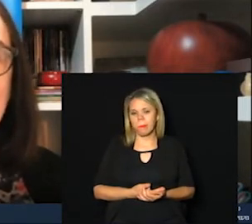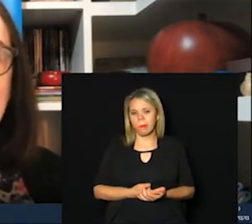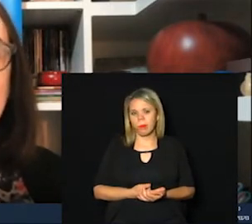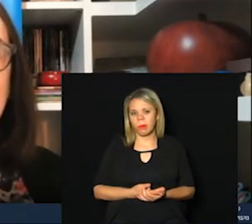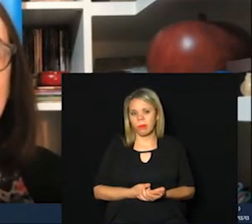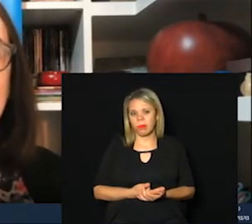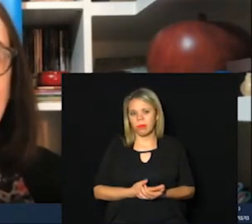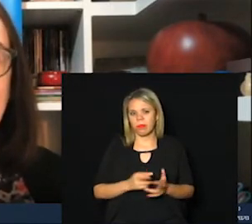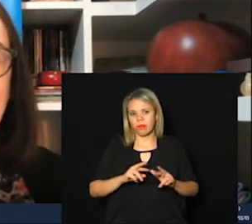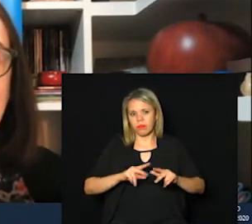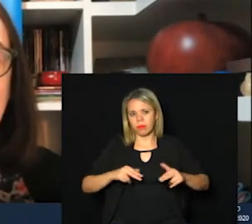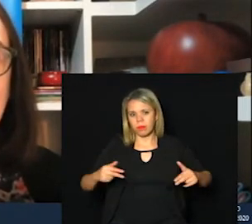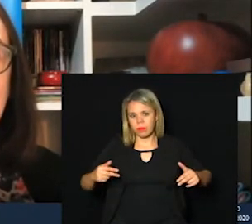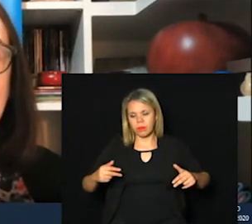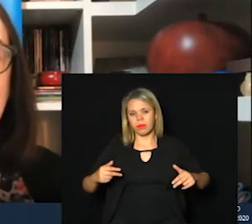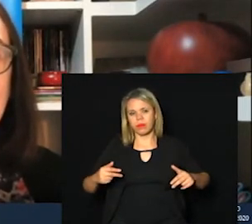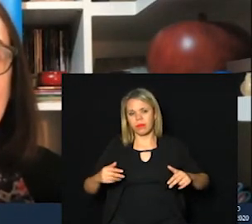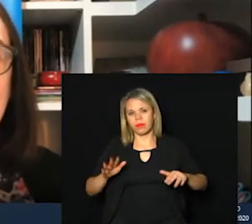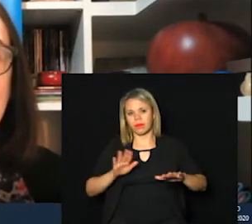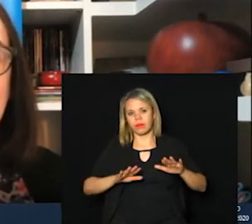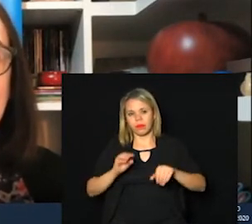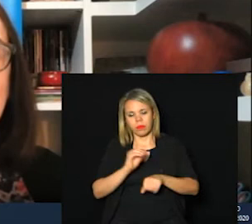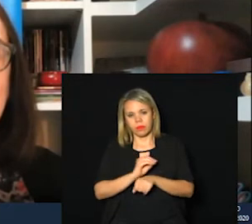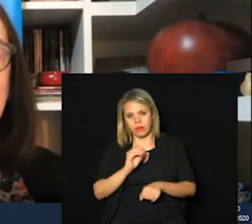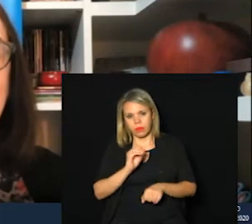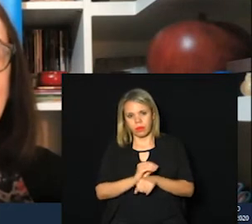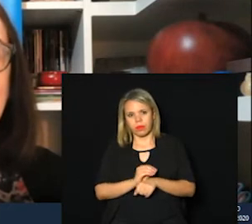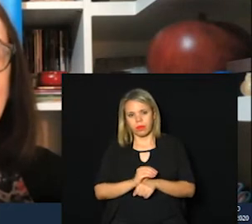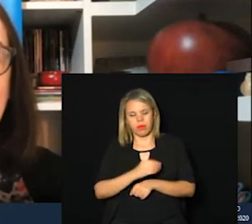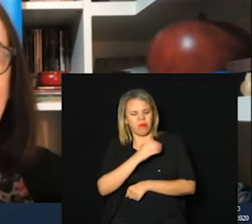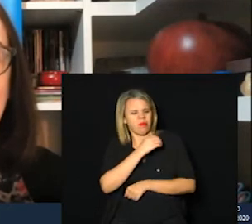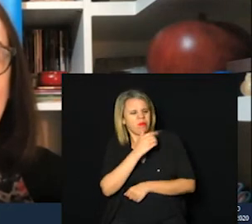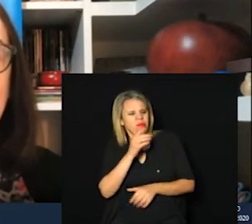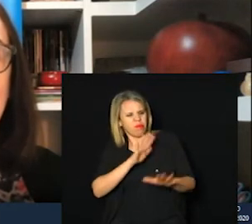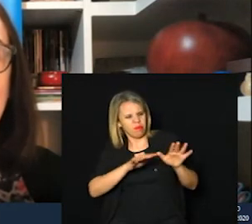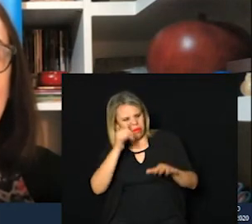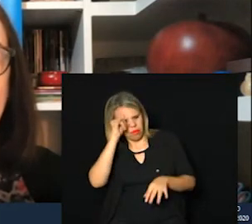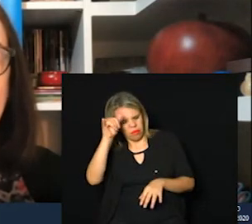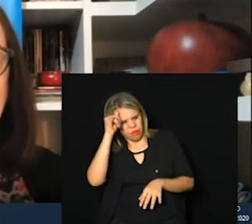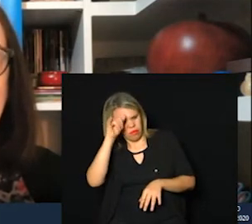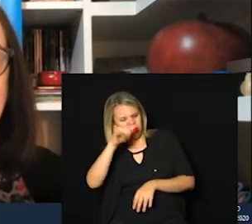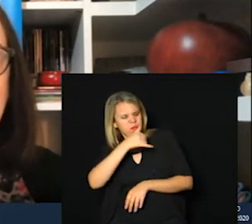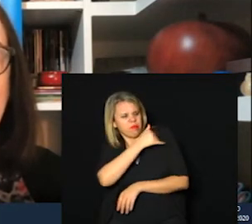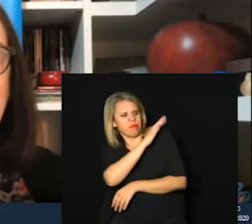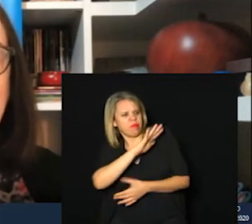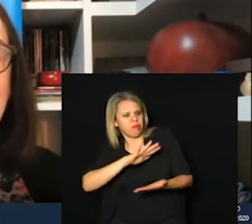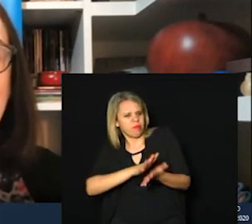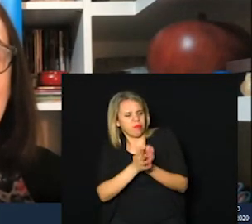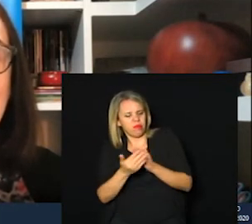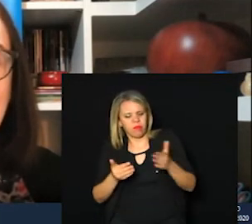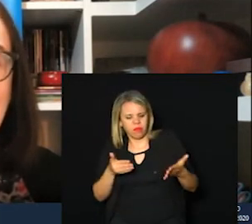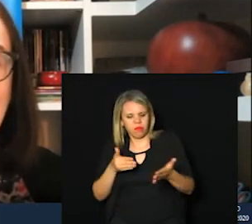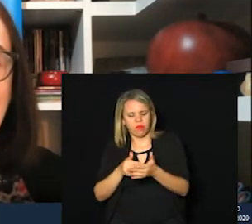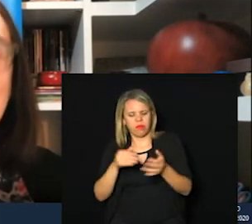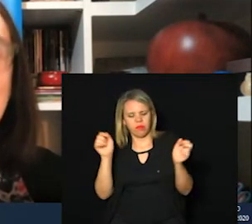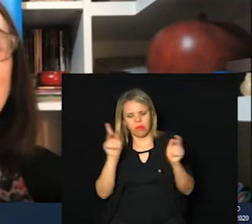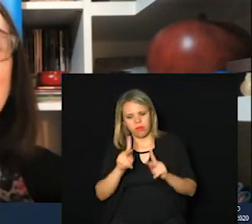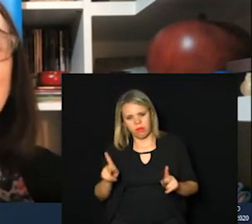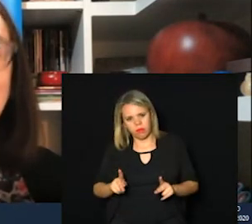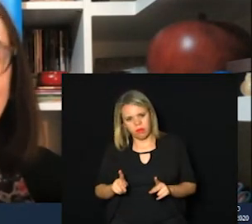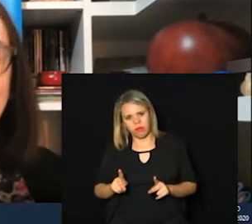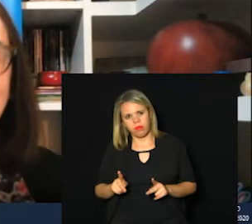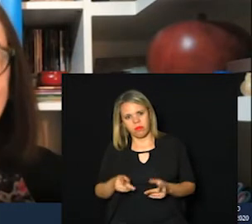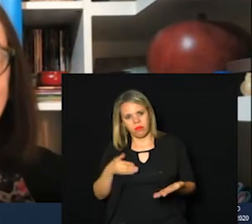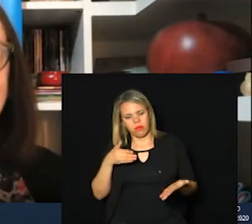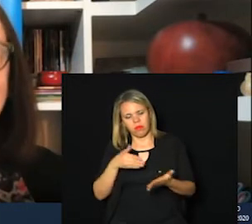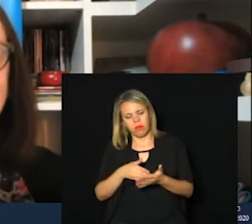Tantos outros, o cuidado, né, com o preconceito que tanto impede o nosso caminho pela paz, que tanto barra